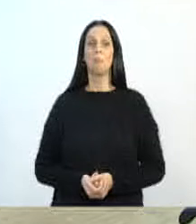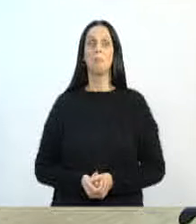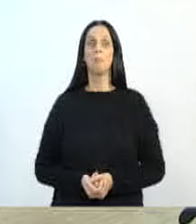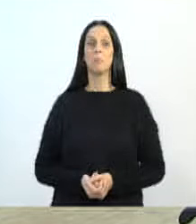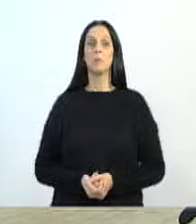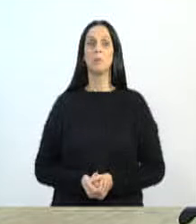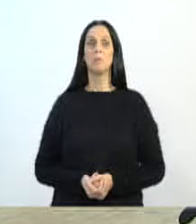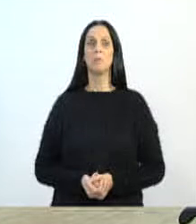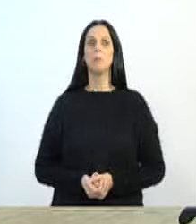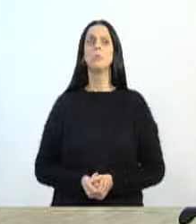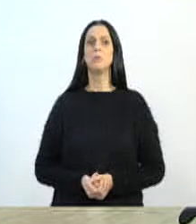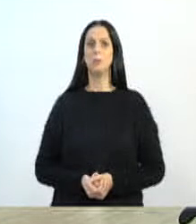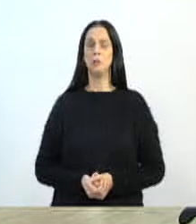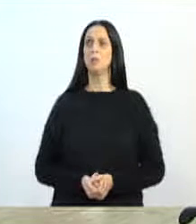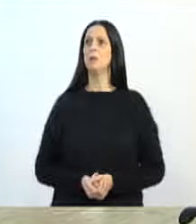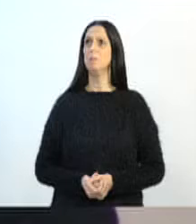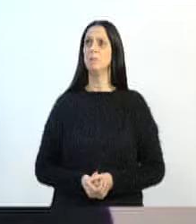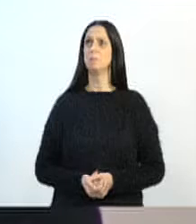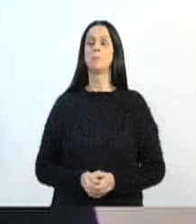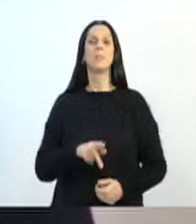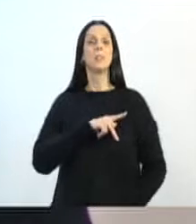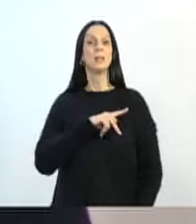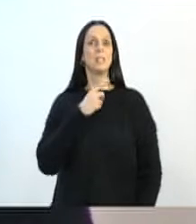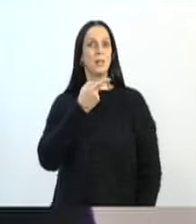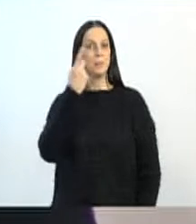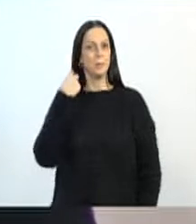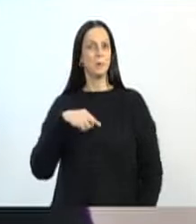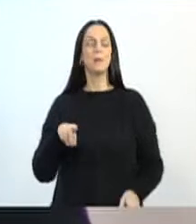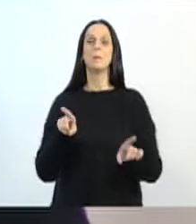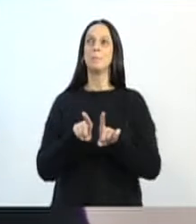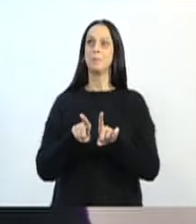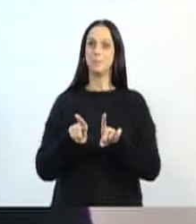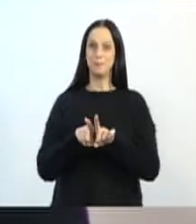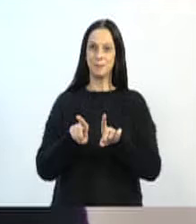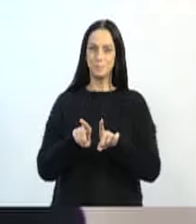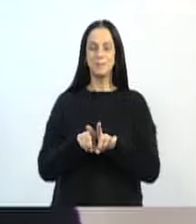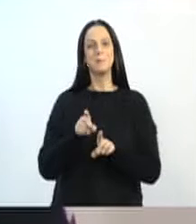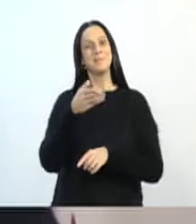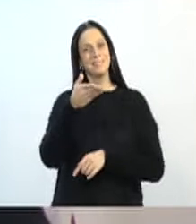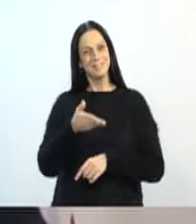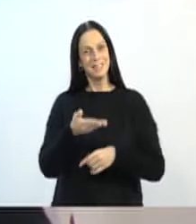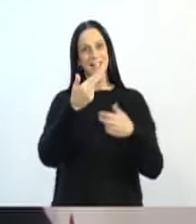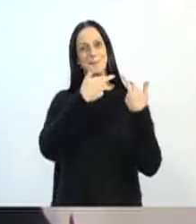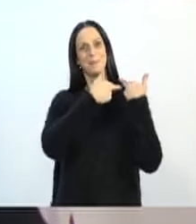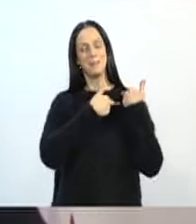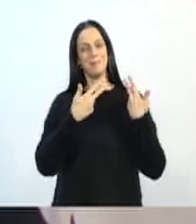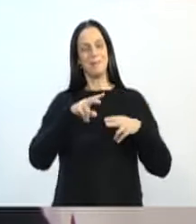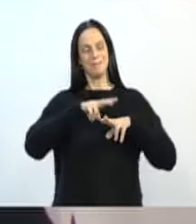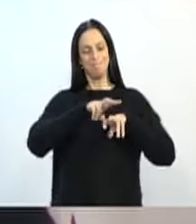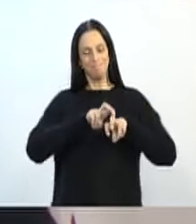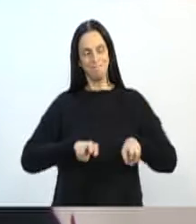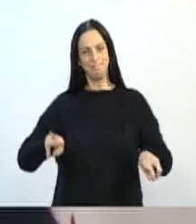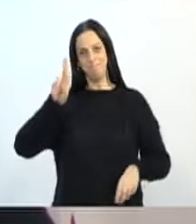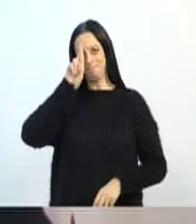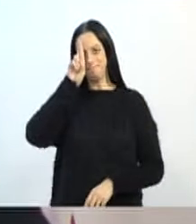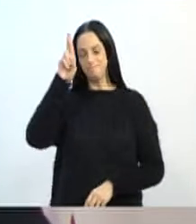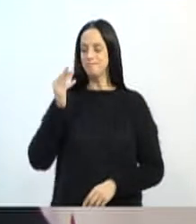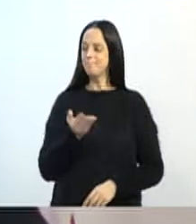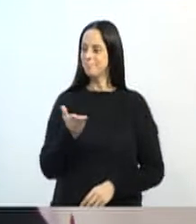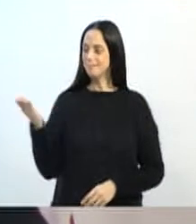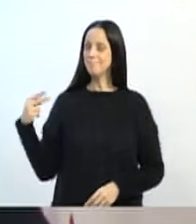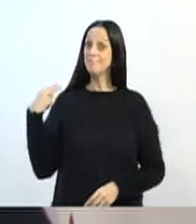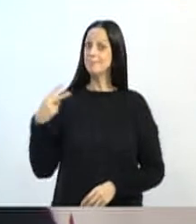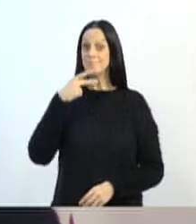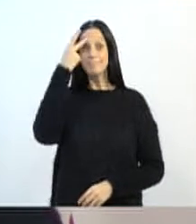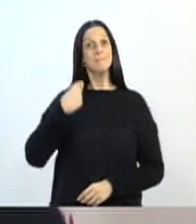Senhor presidente Silmara, senhor Miguel, ora conduz a Casa Legislativa, demais vereadores, comunidade